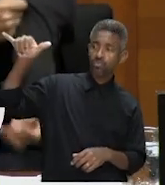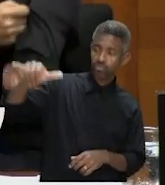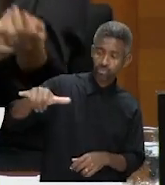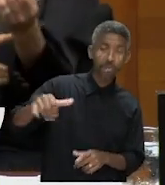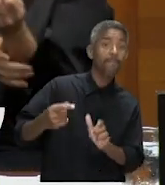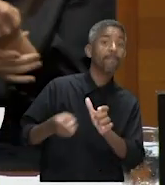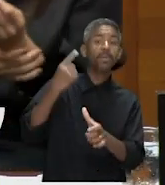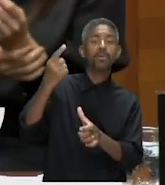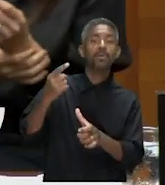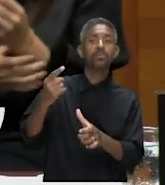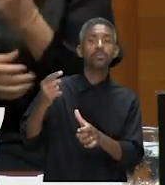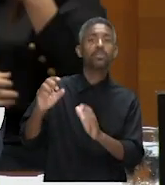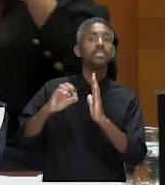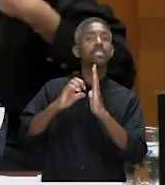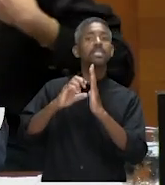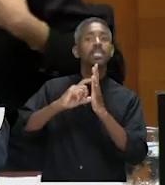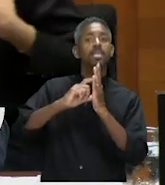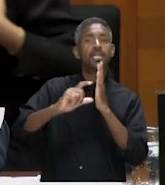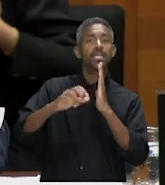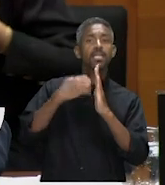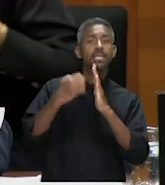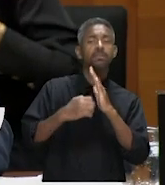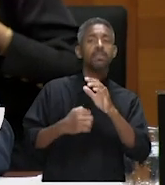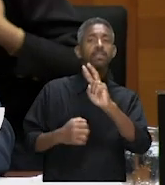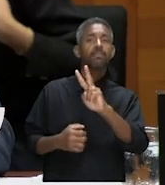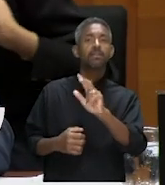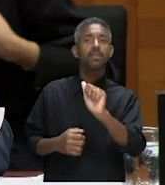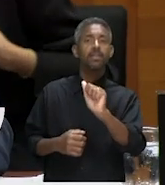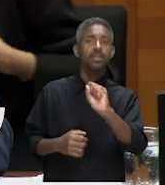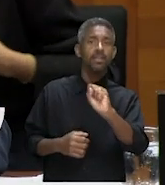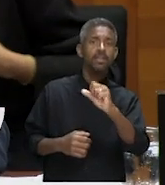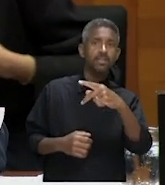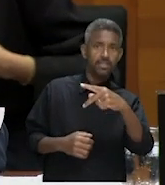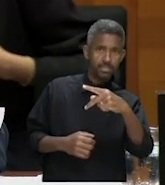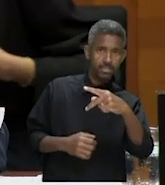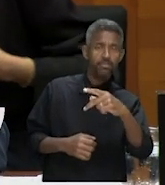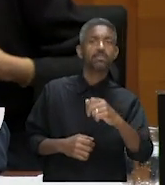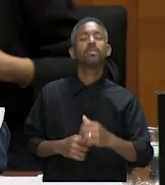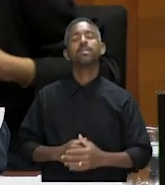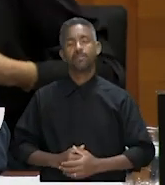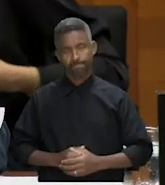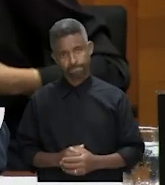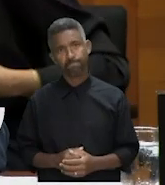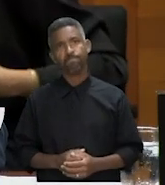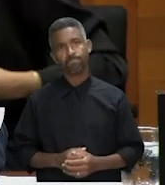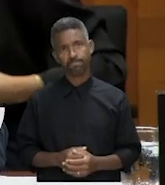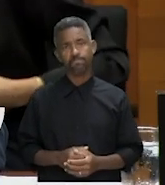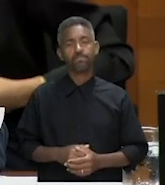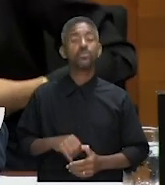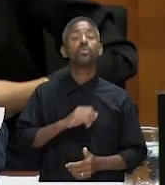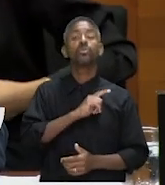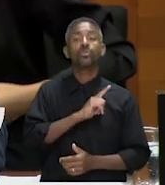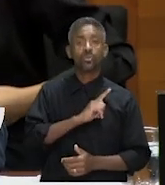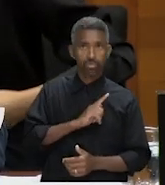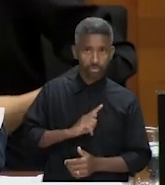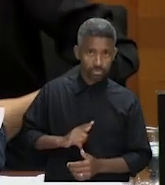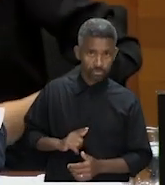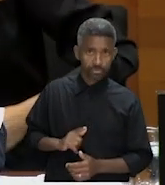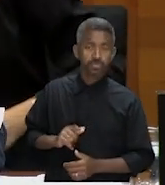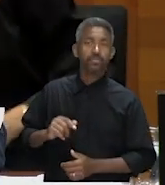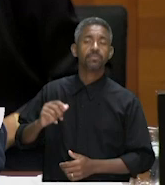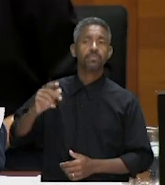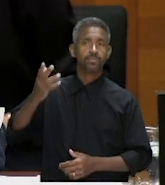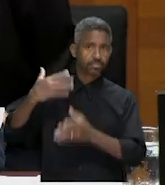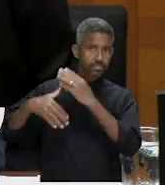deslocado pelo governador de São Paulo, Jânio Quadros, para trazer o corpo do ex-governador de Mato